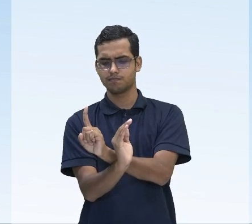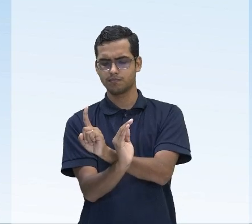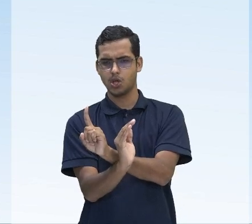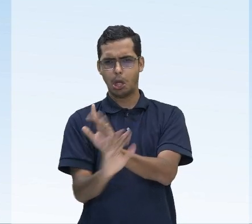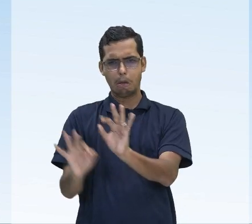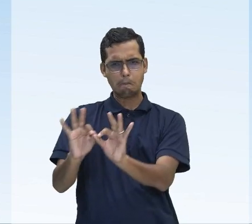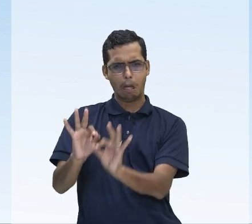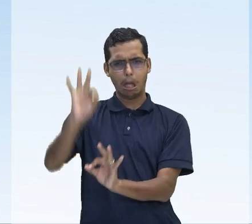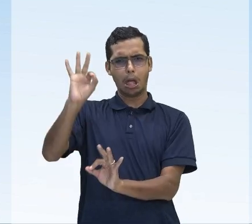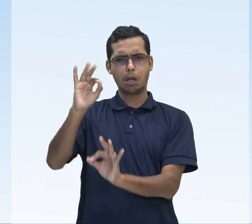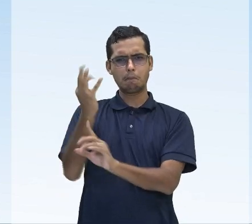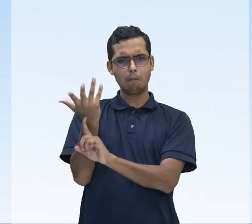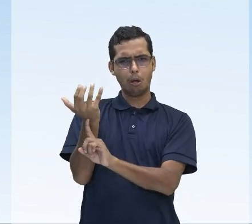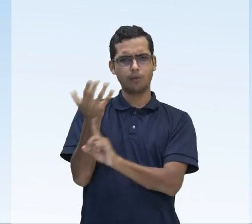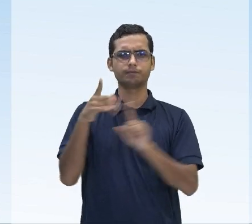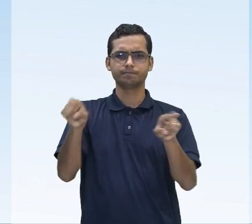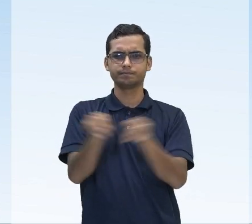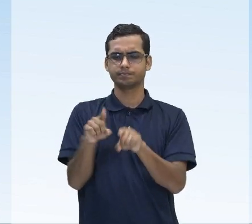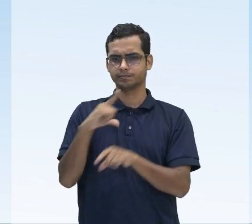que vai paralelo,